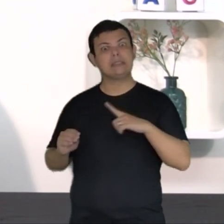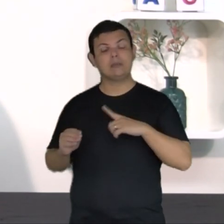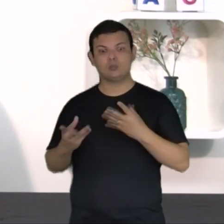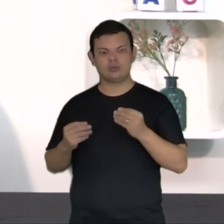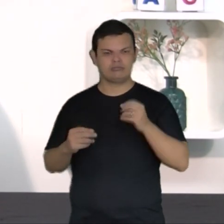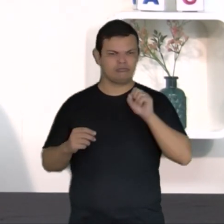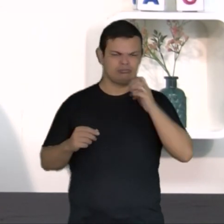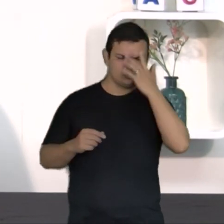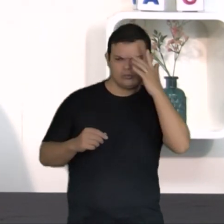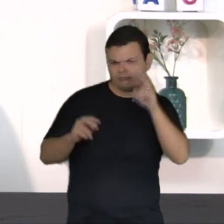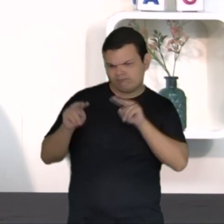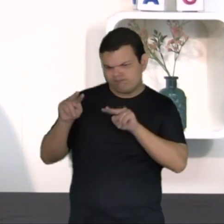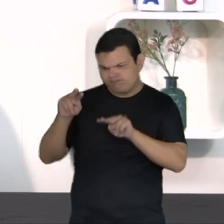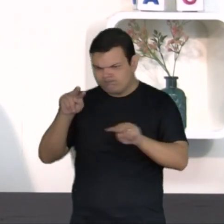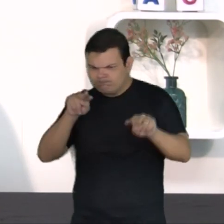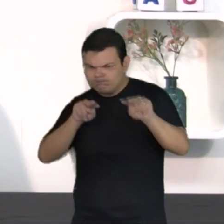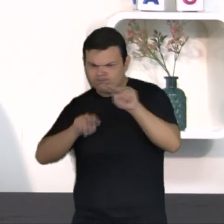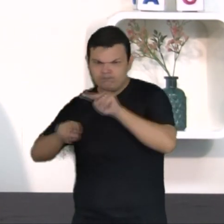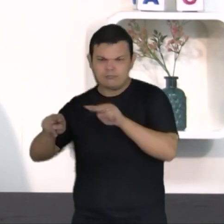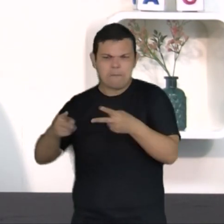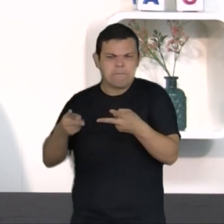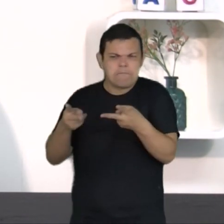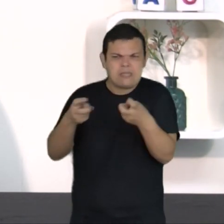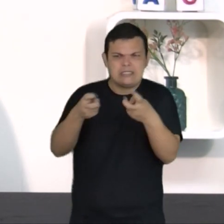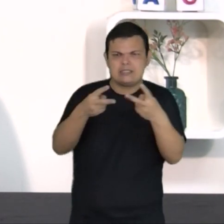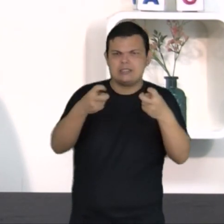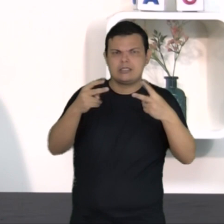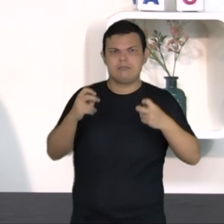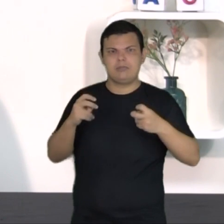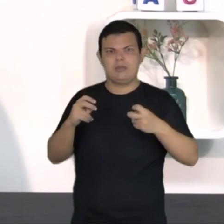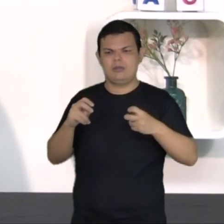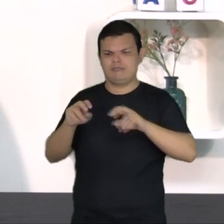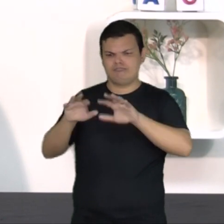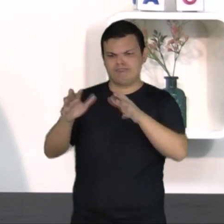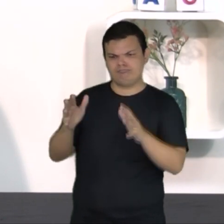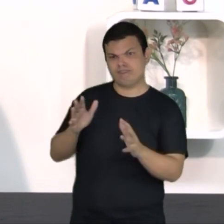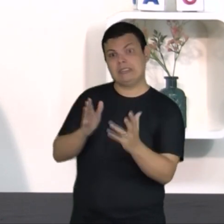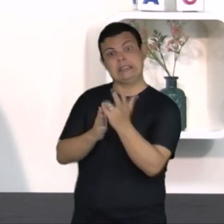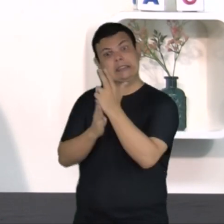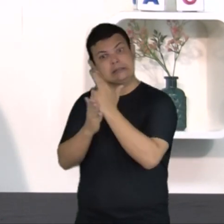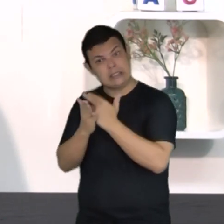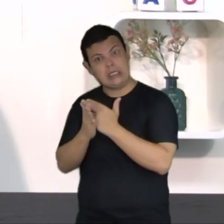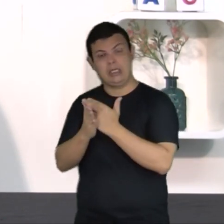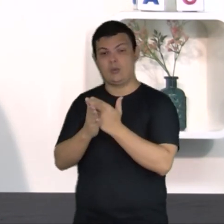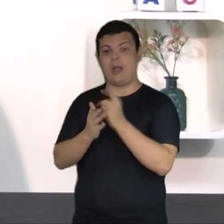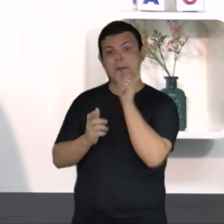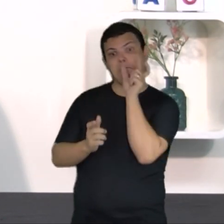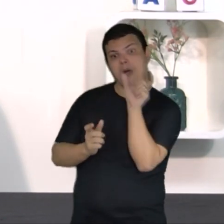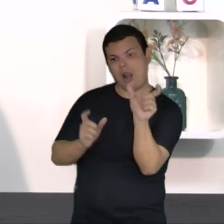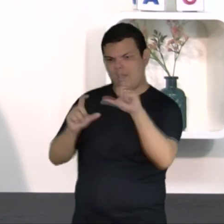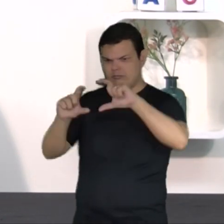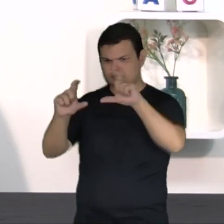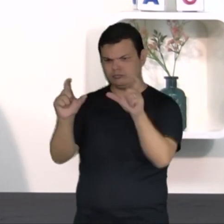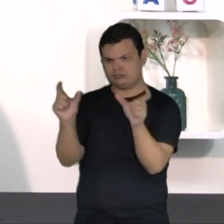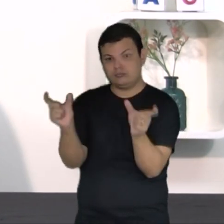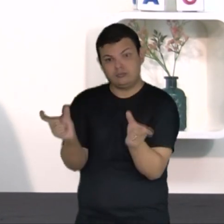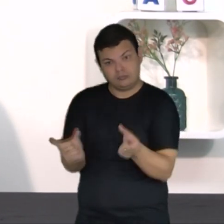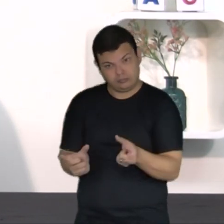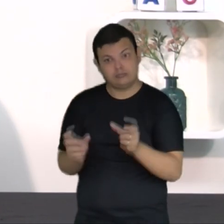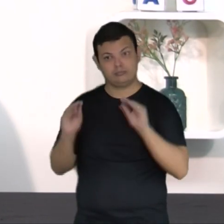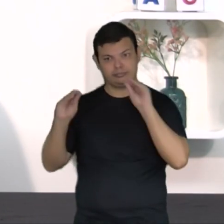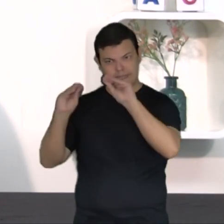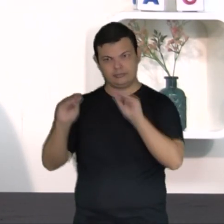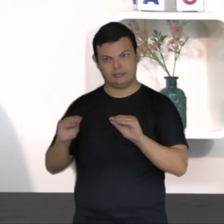leitor, que ele tenha a capacidade de perceber também os desenhos formados pela disposição das palavras no papel.